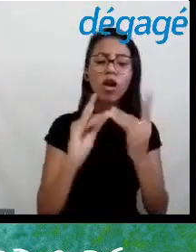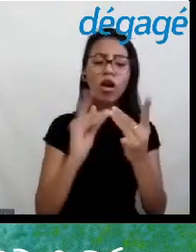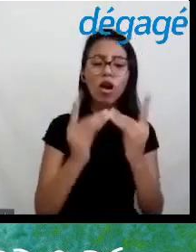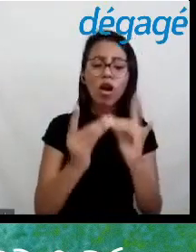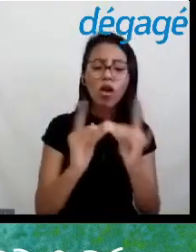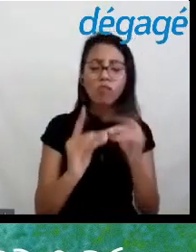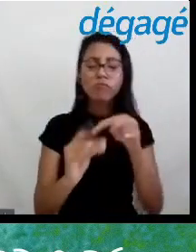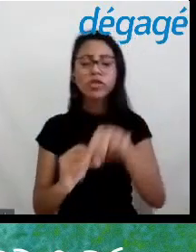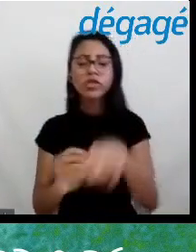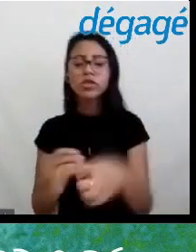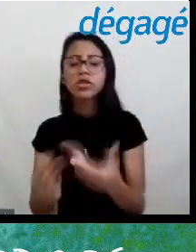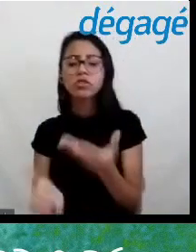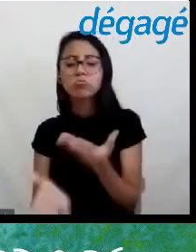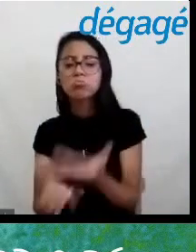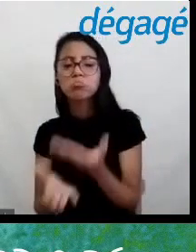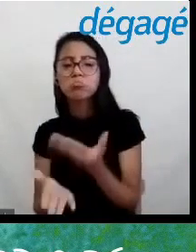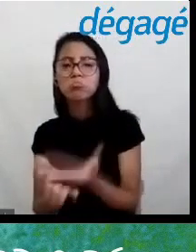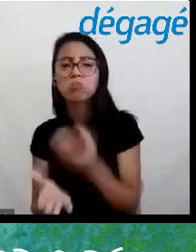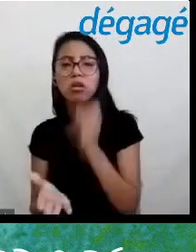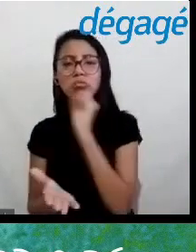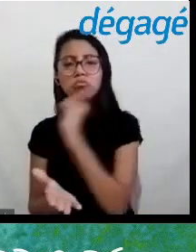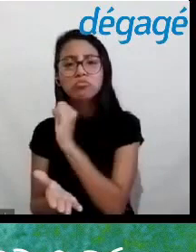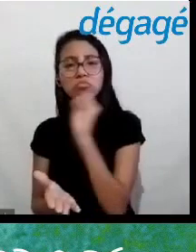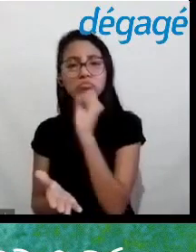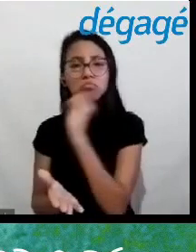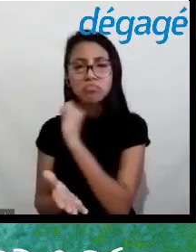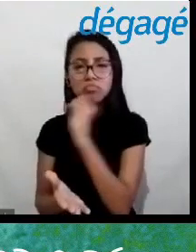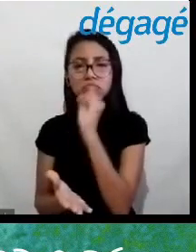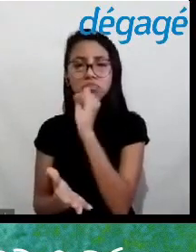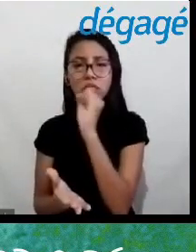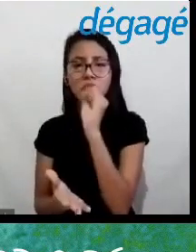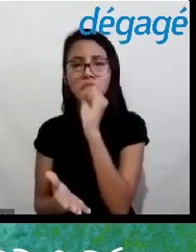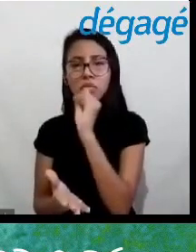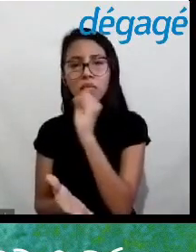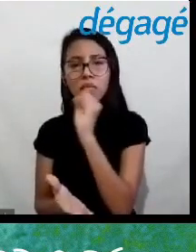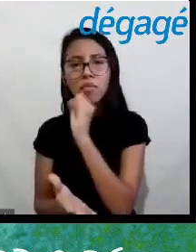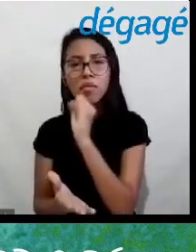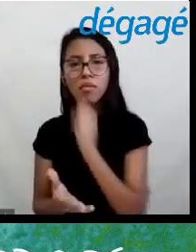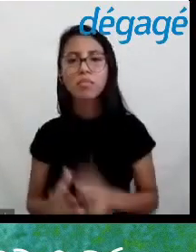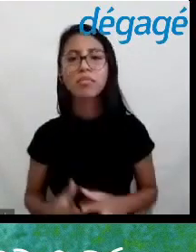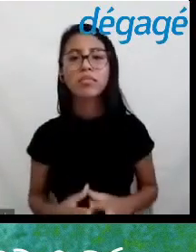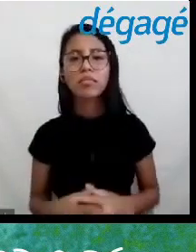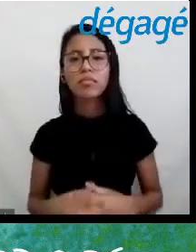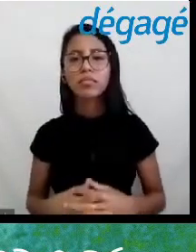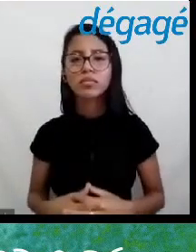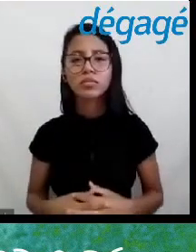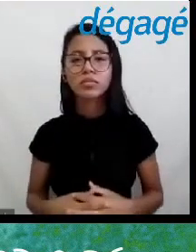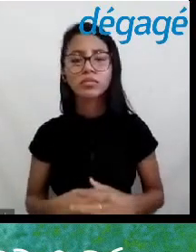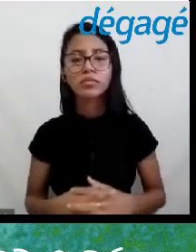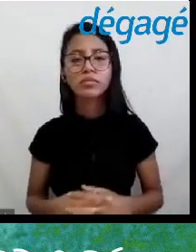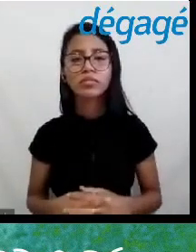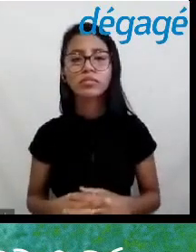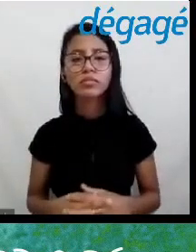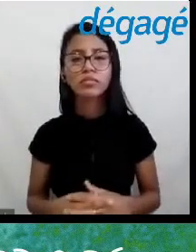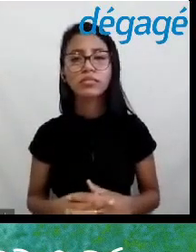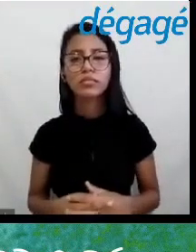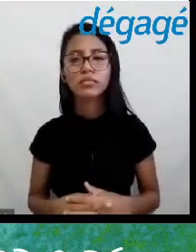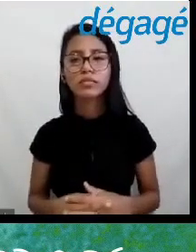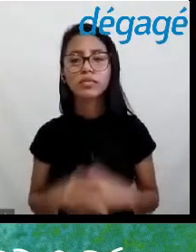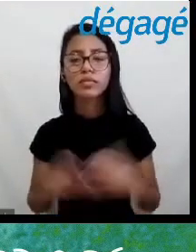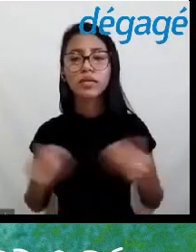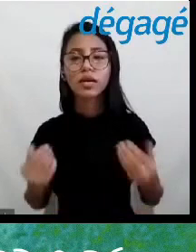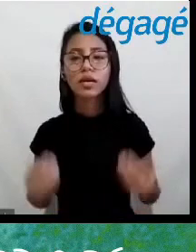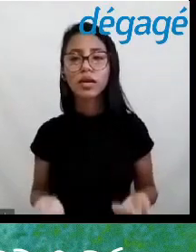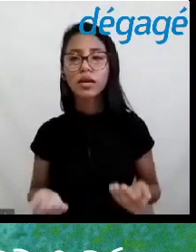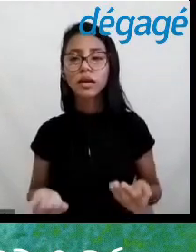ABA, do Tite, pelo menos. E podia ser humanista, no caso